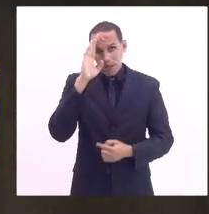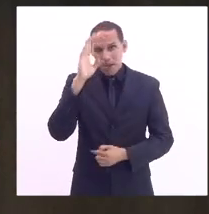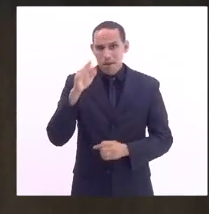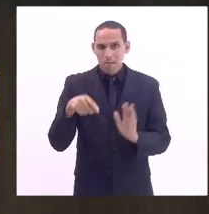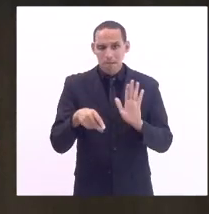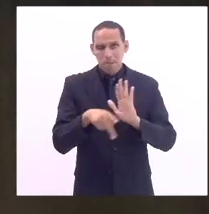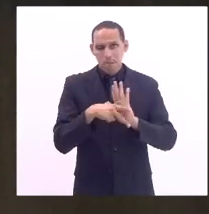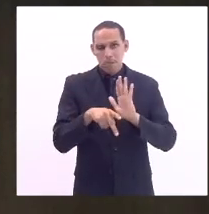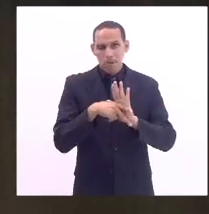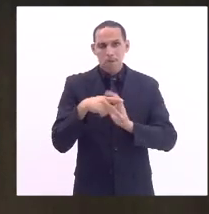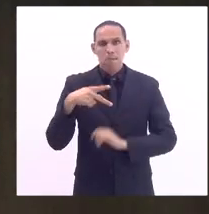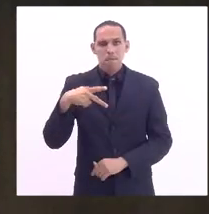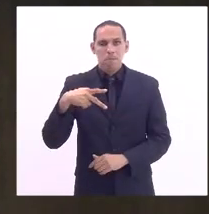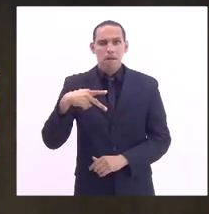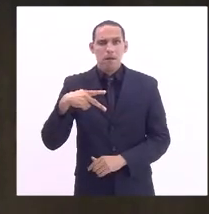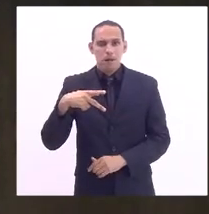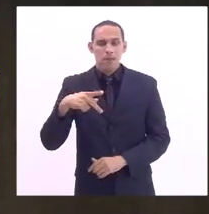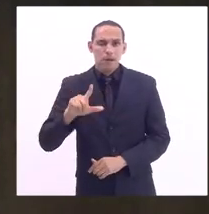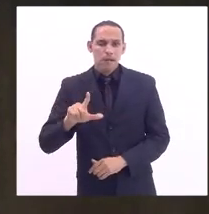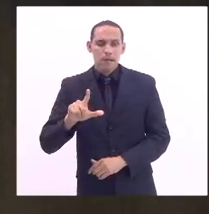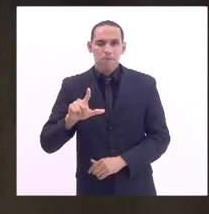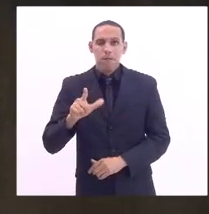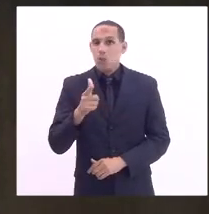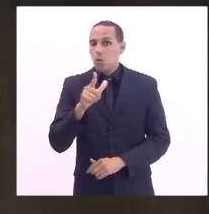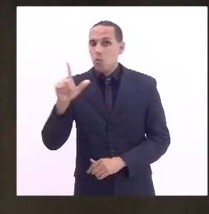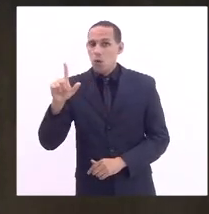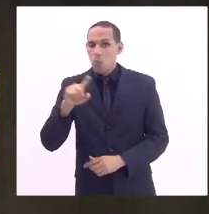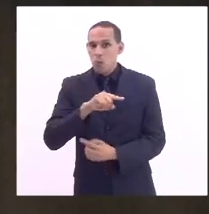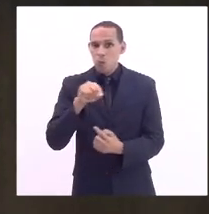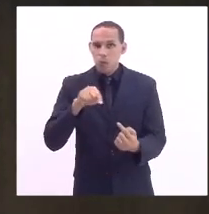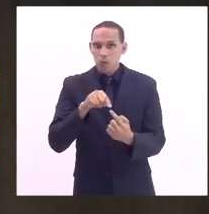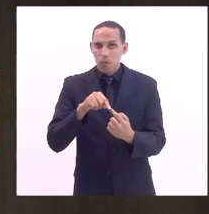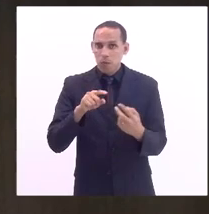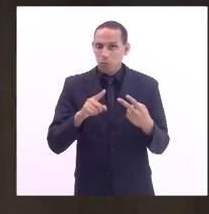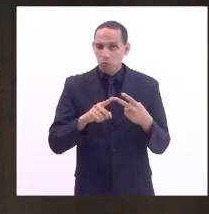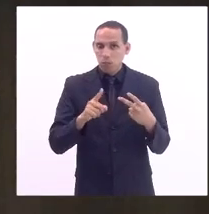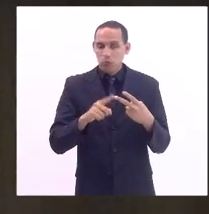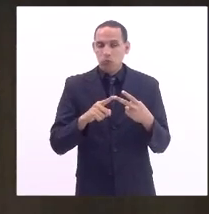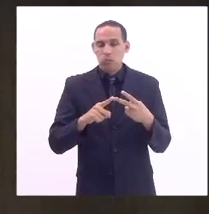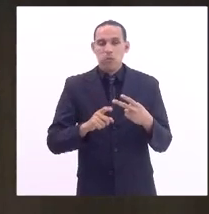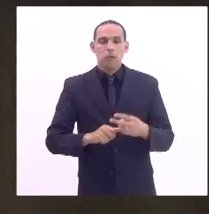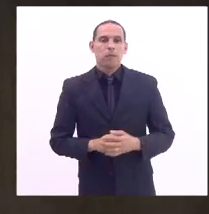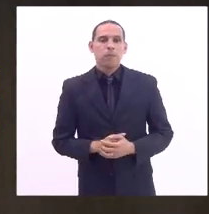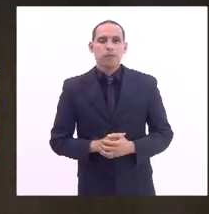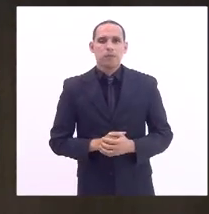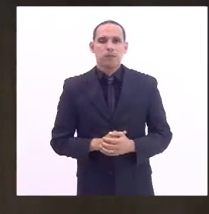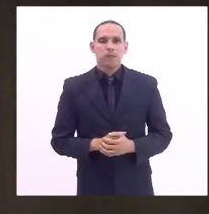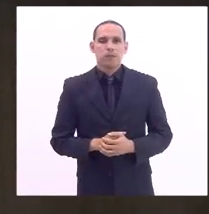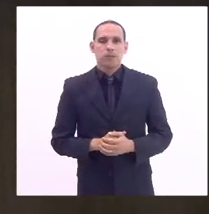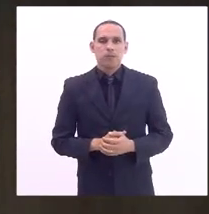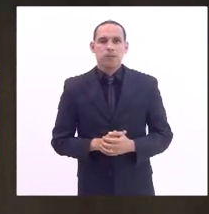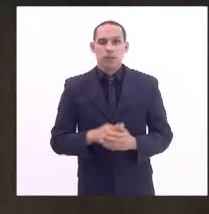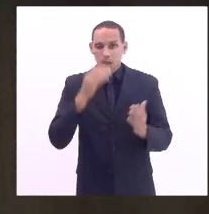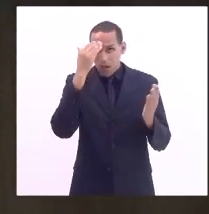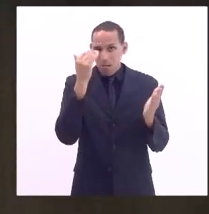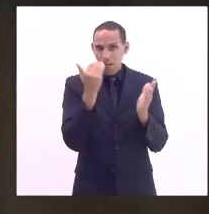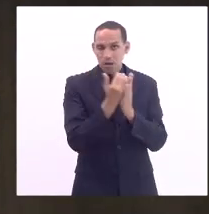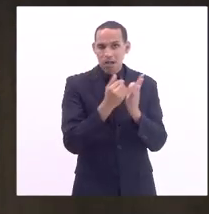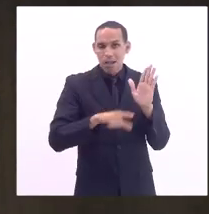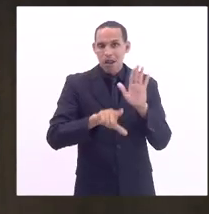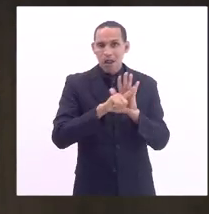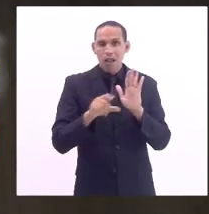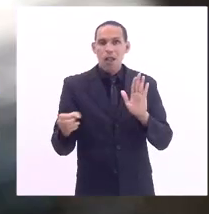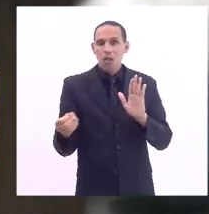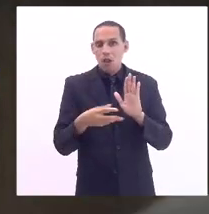desse projeto. O outro objetivo é exatamente cumprir a nova lei